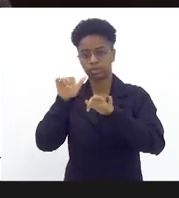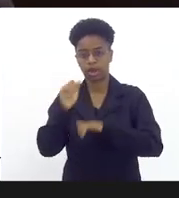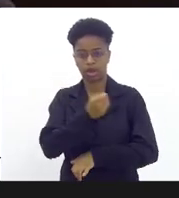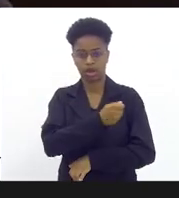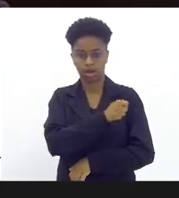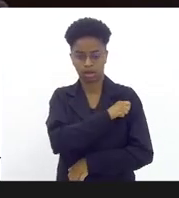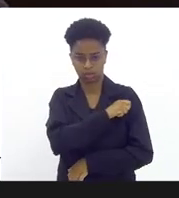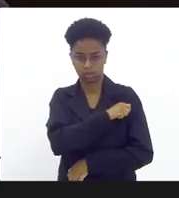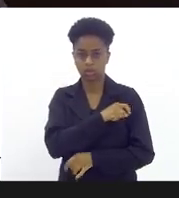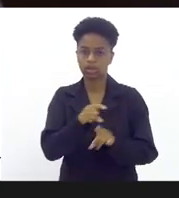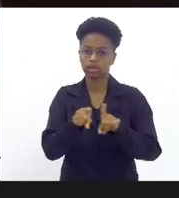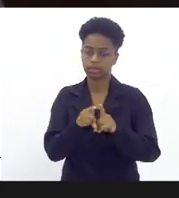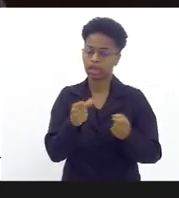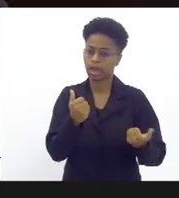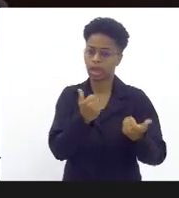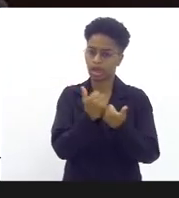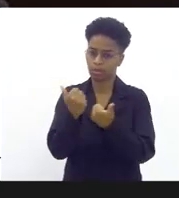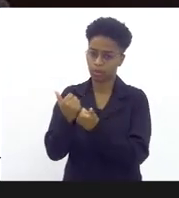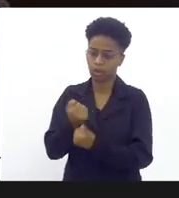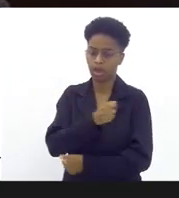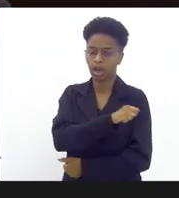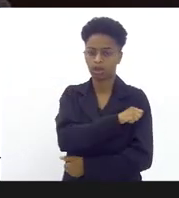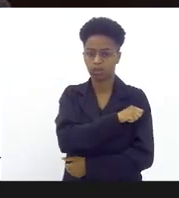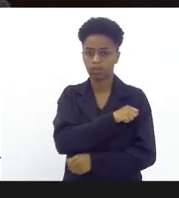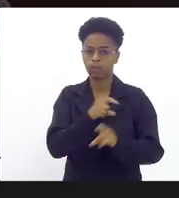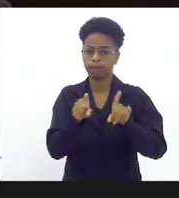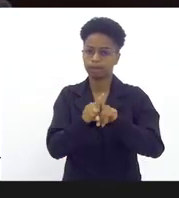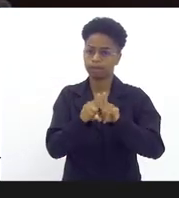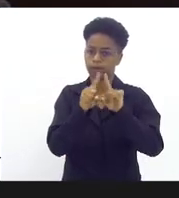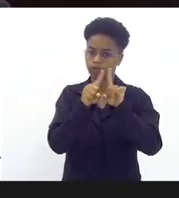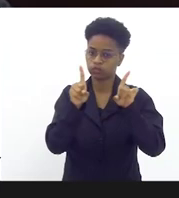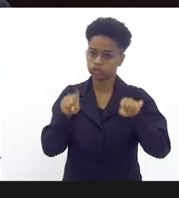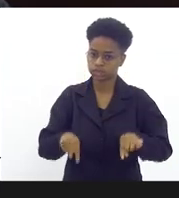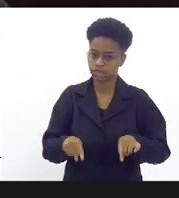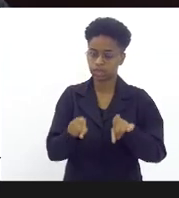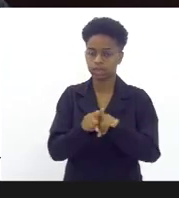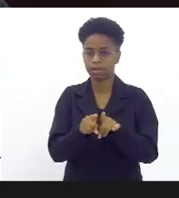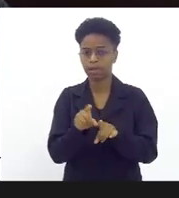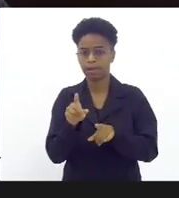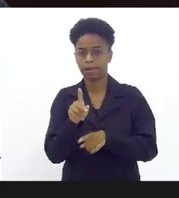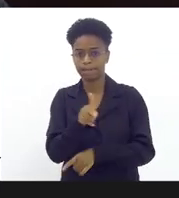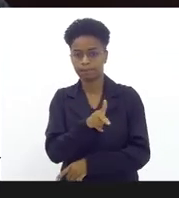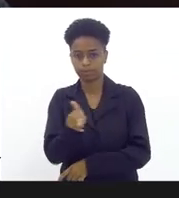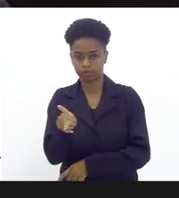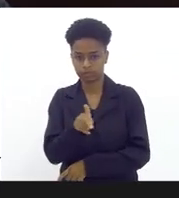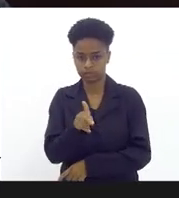apoio a alunos, funcionários e professores da população